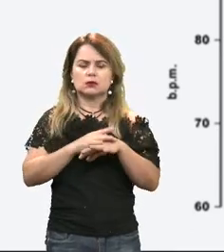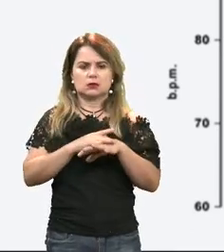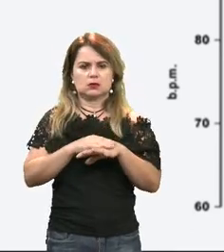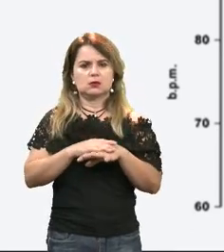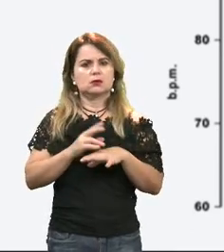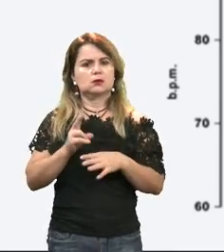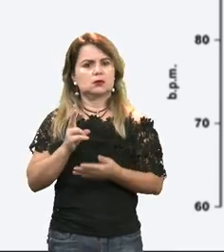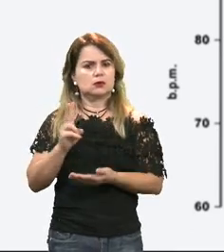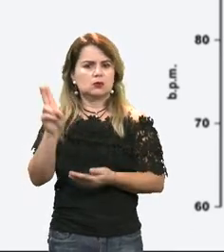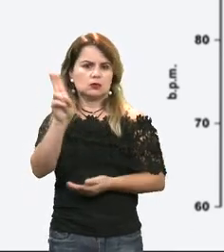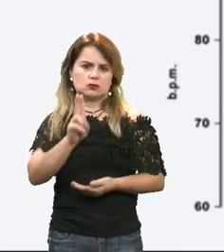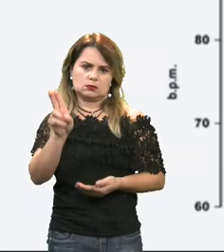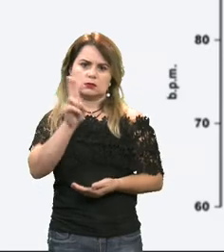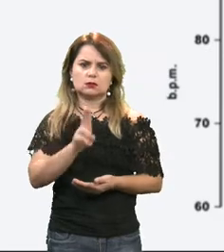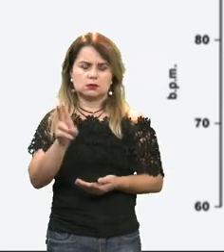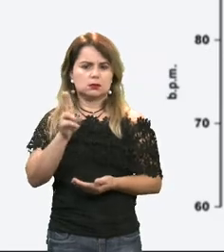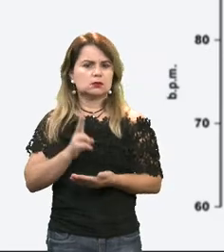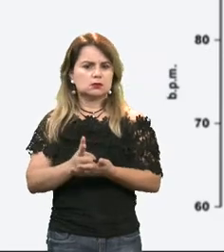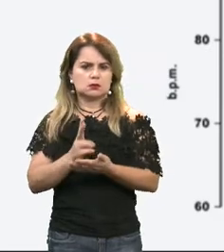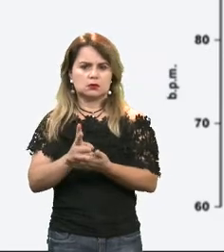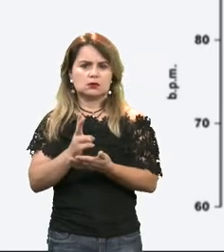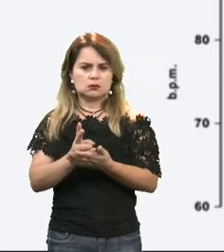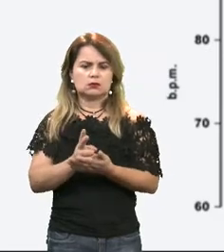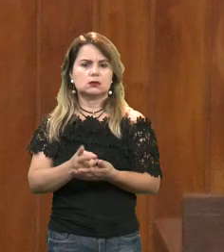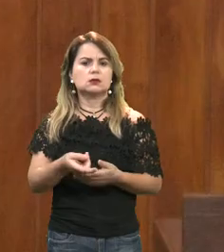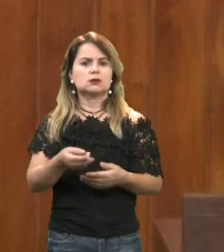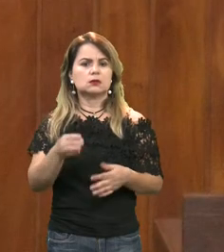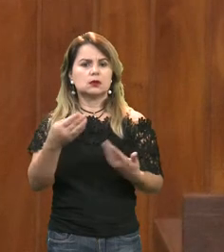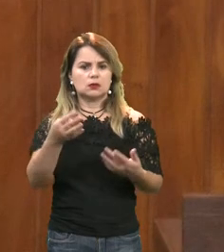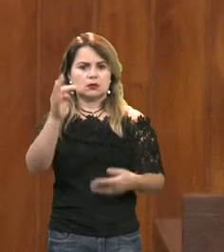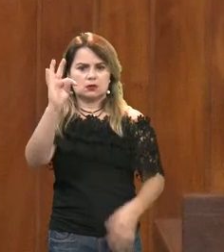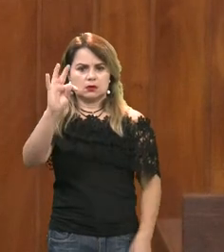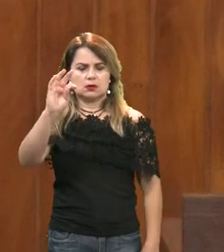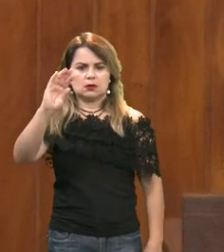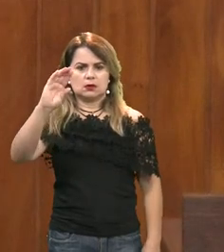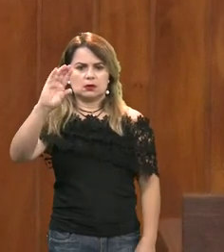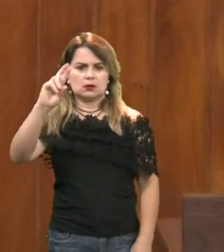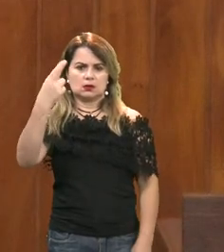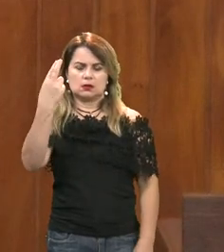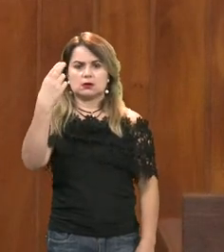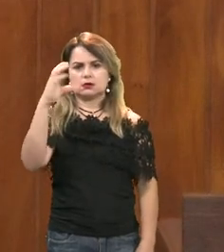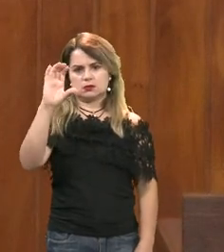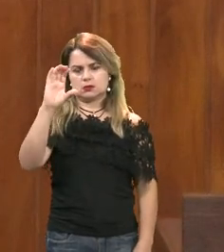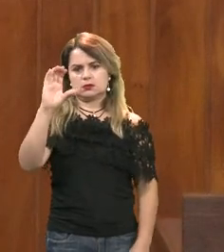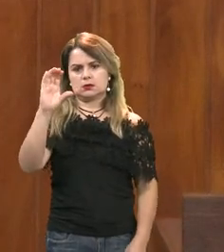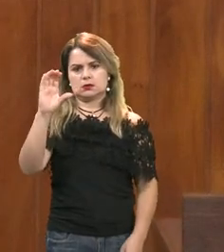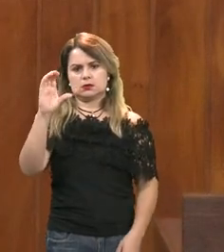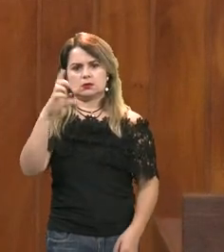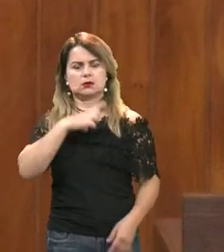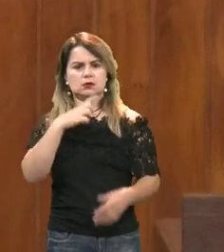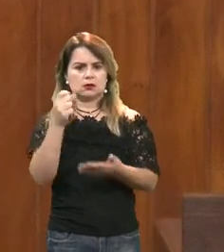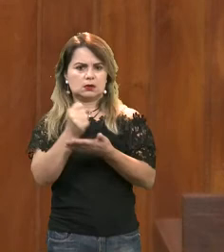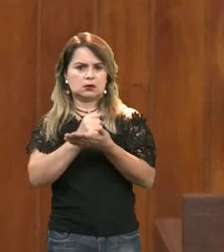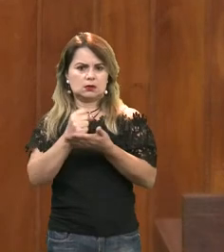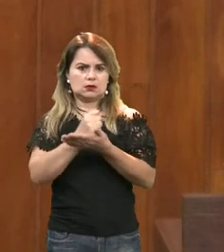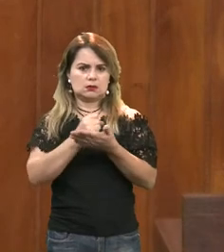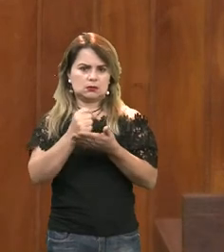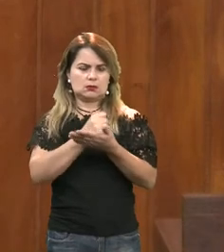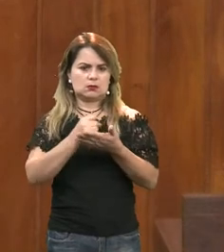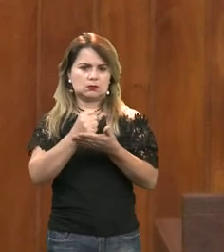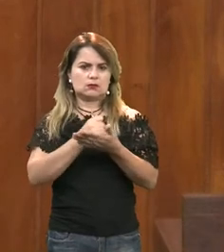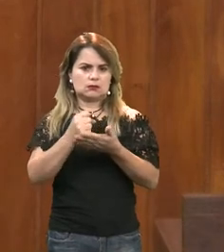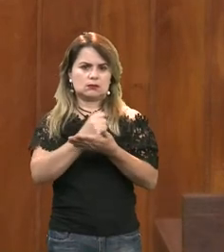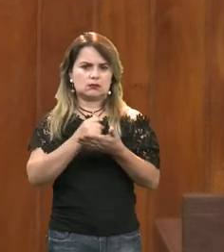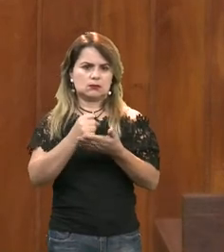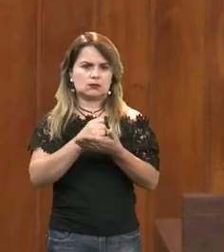constante. E a gente sabe que o THC, por exemplo, é uma medicação, tanto o THC quanto o CBD, eles, provavelmente o CBD ele atua no receptor serotonérgico